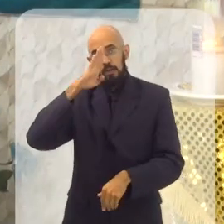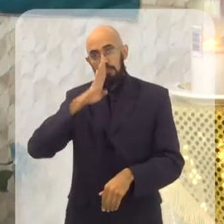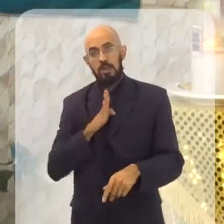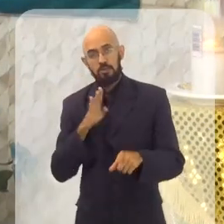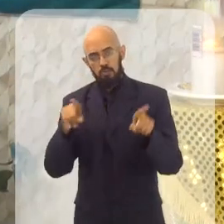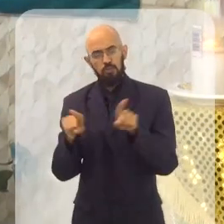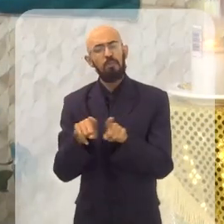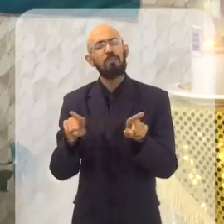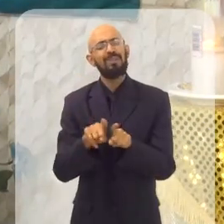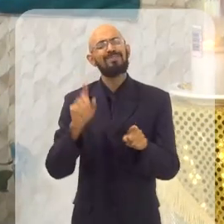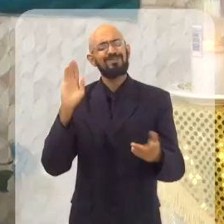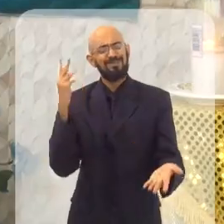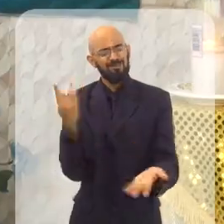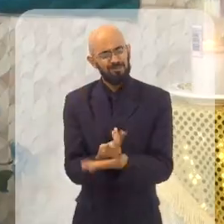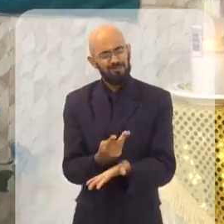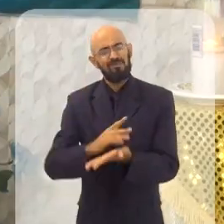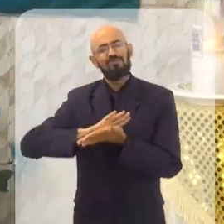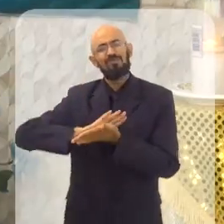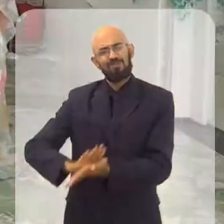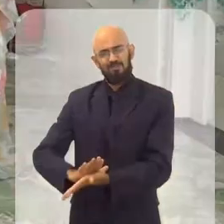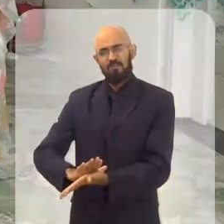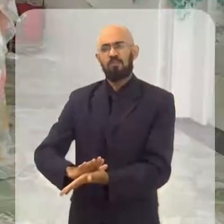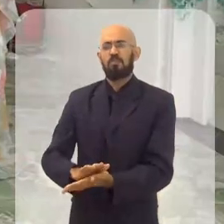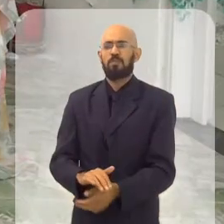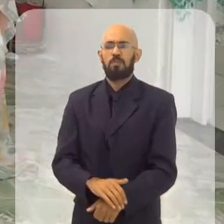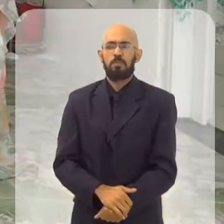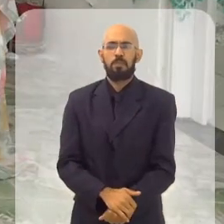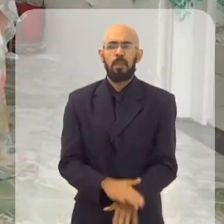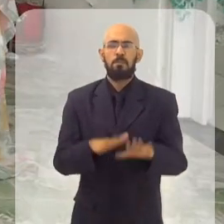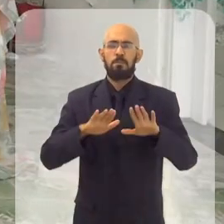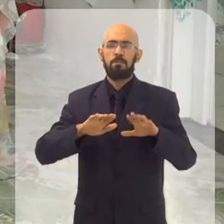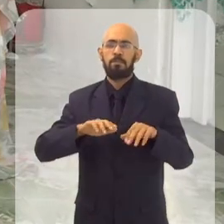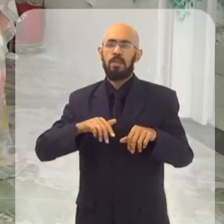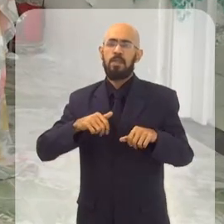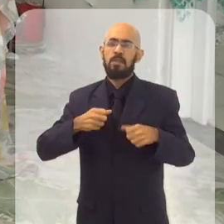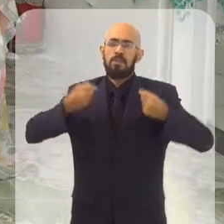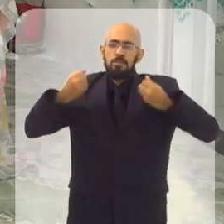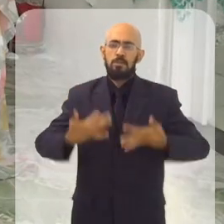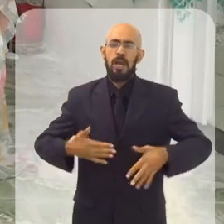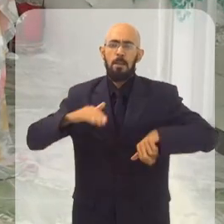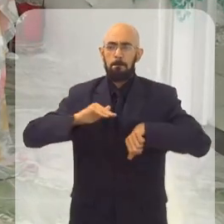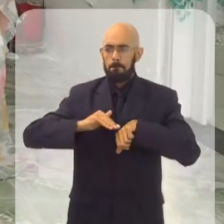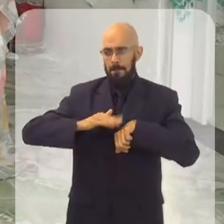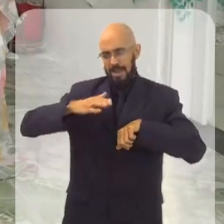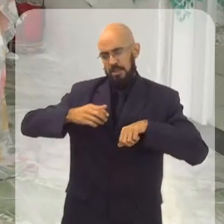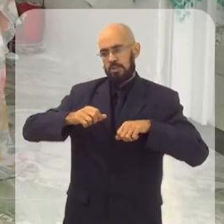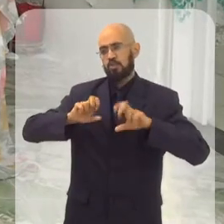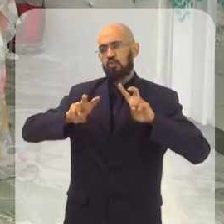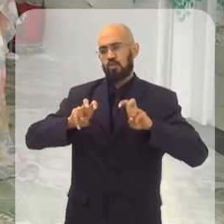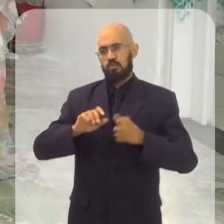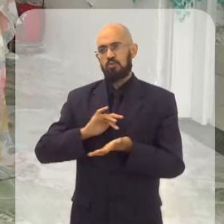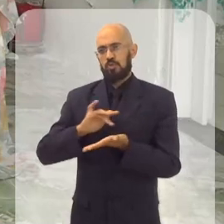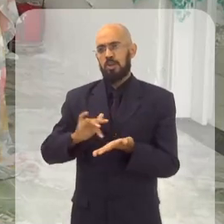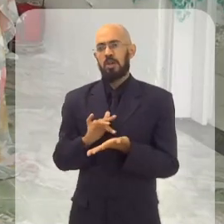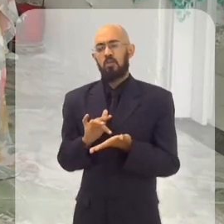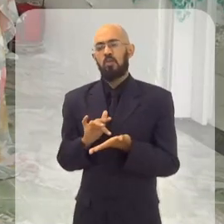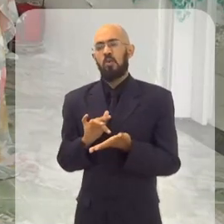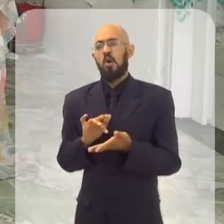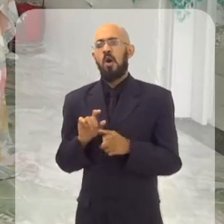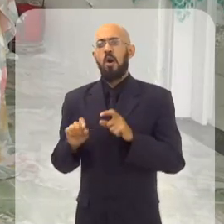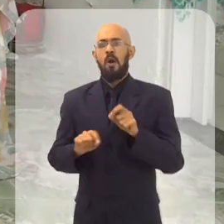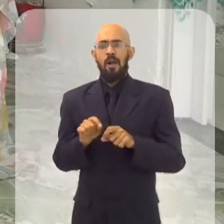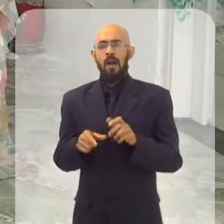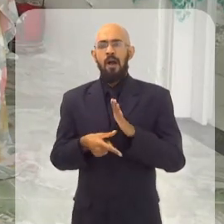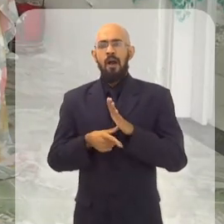já teve essa discriminação. Falando mais sobre o povo cigano, antes da